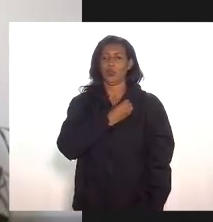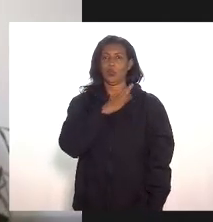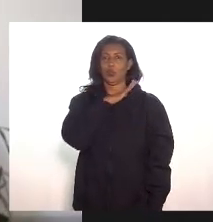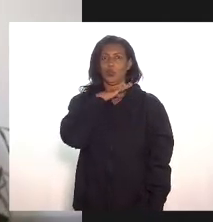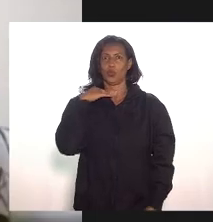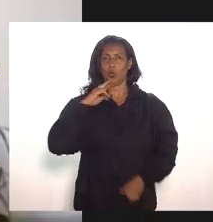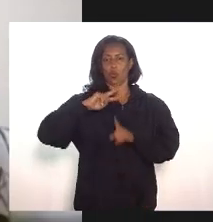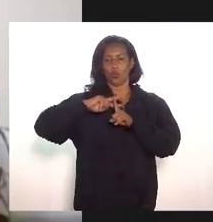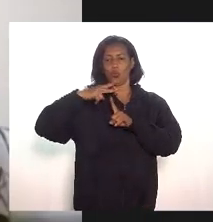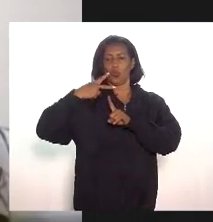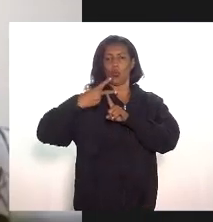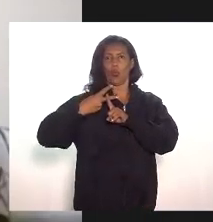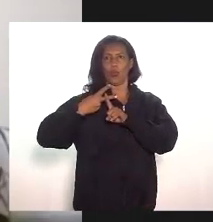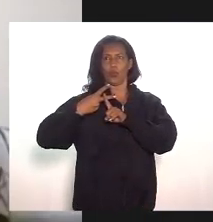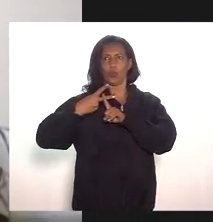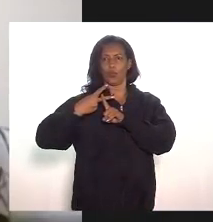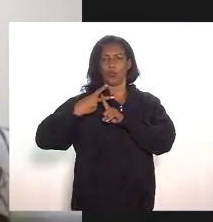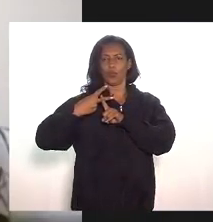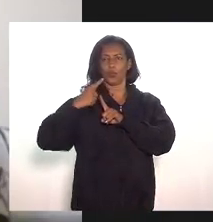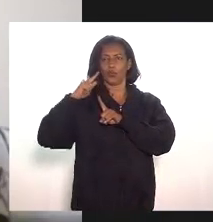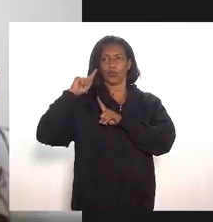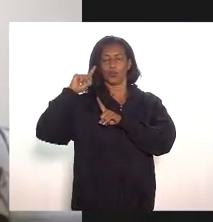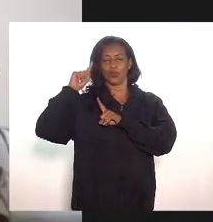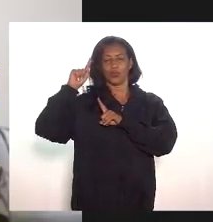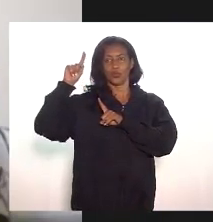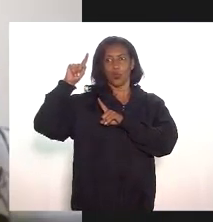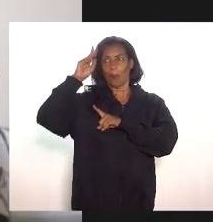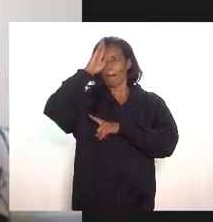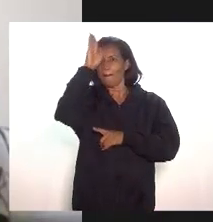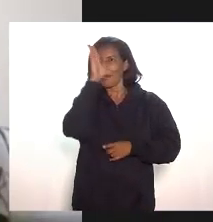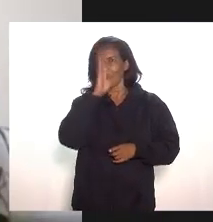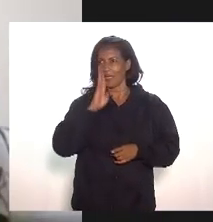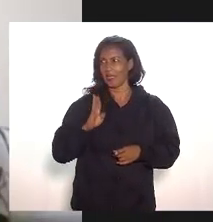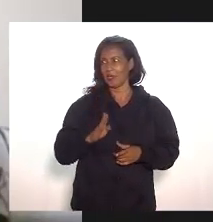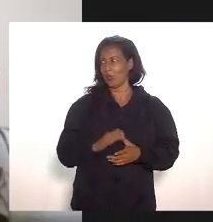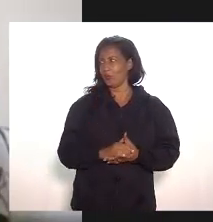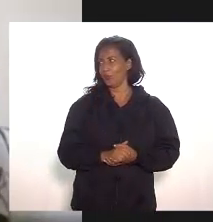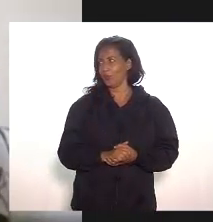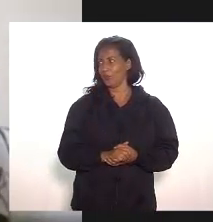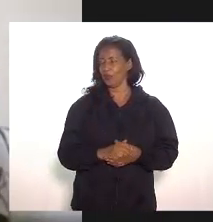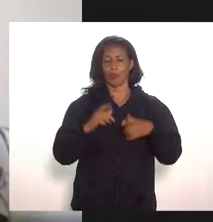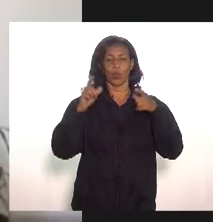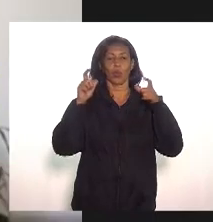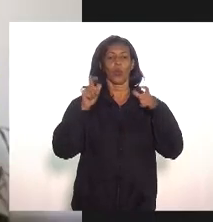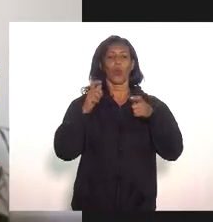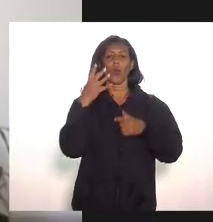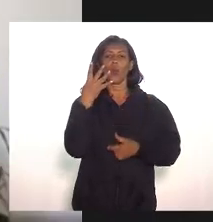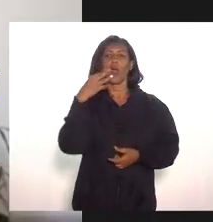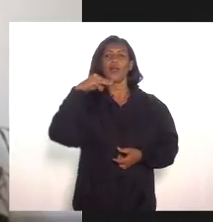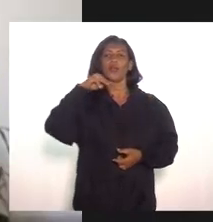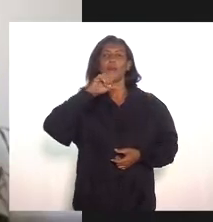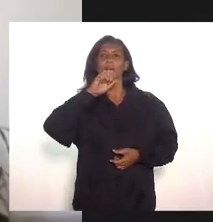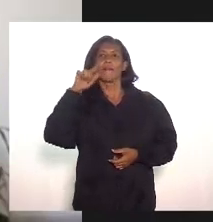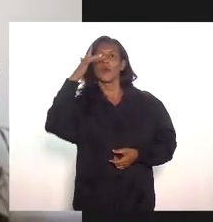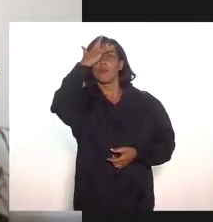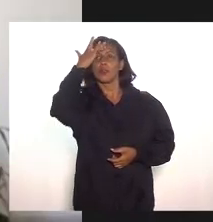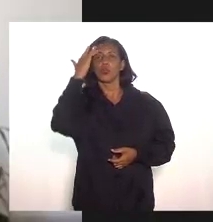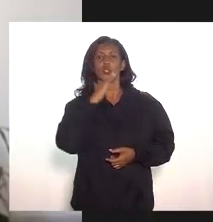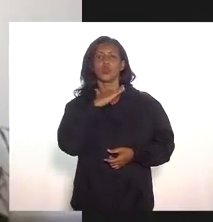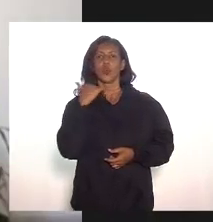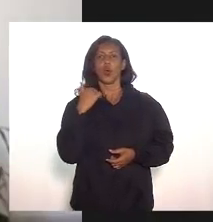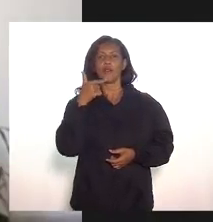o dobro da taxa de mortalidade do Brasil, onde 4 mil pessoas têm morrido em 24